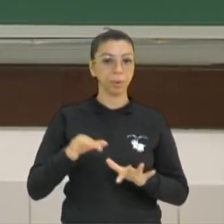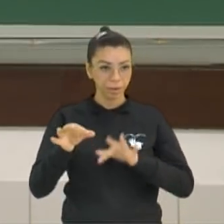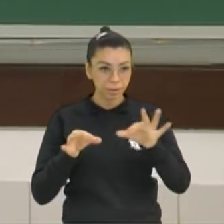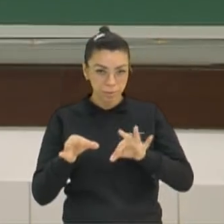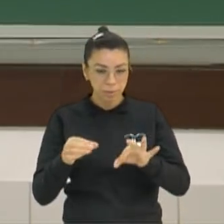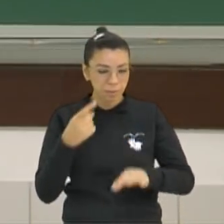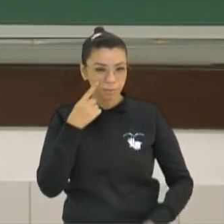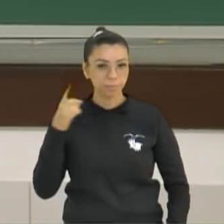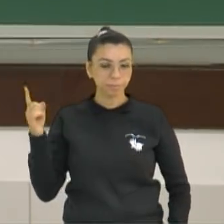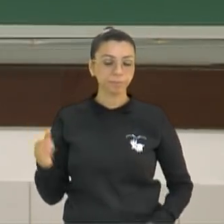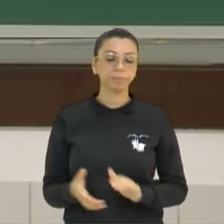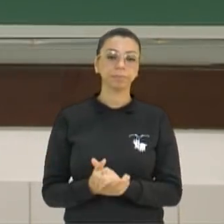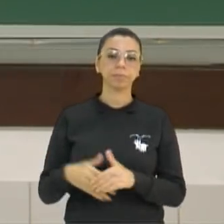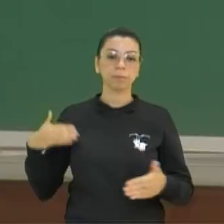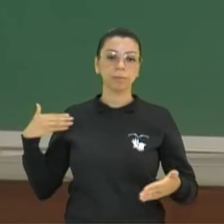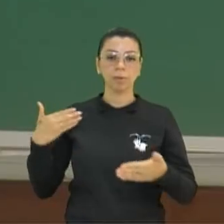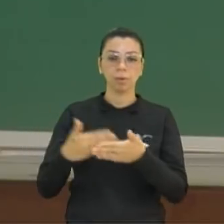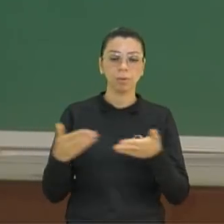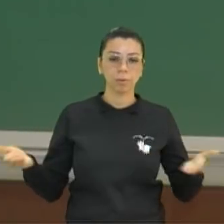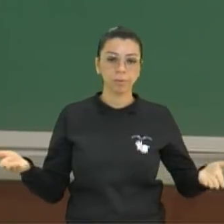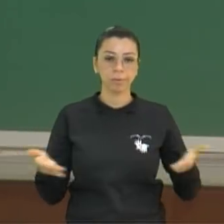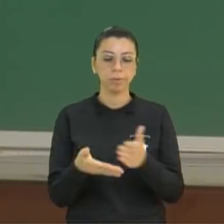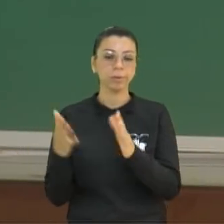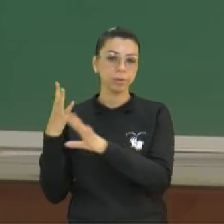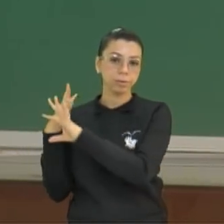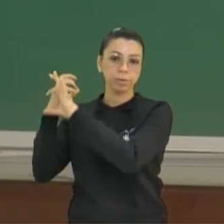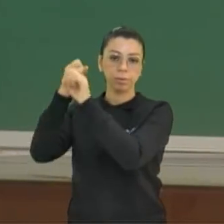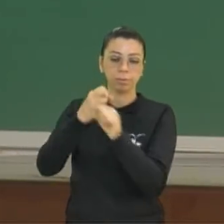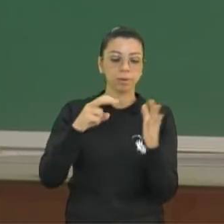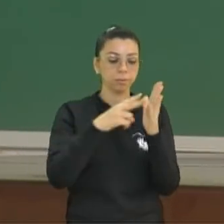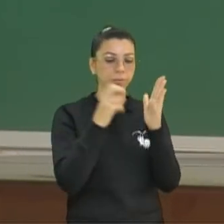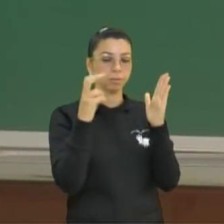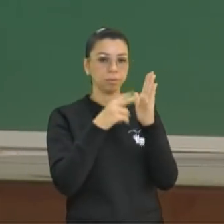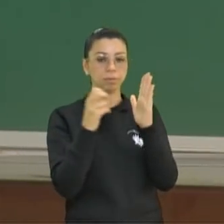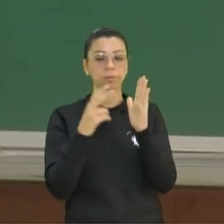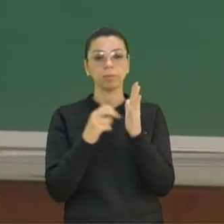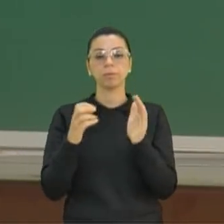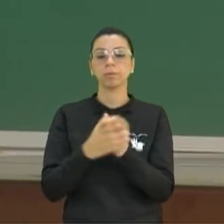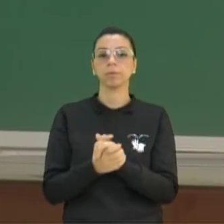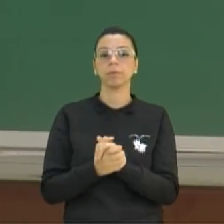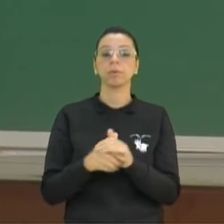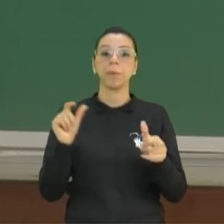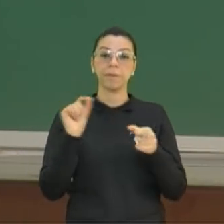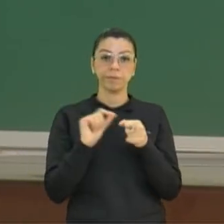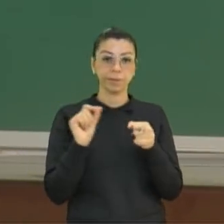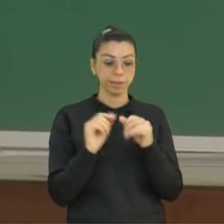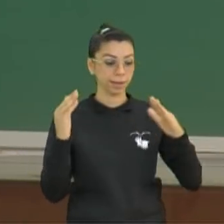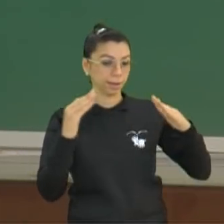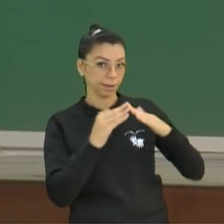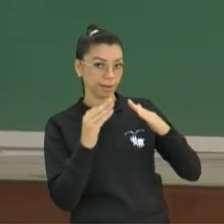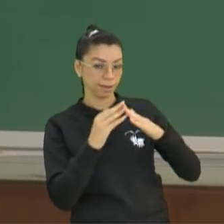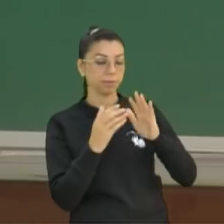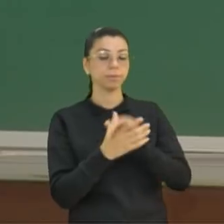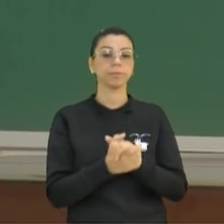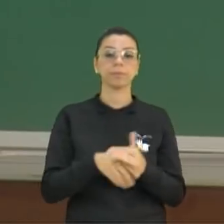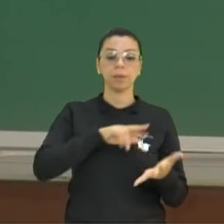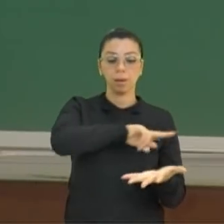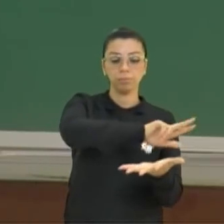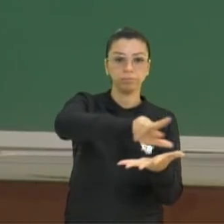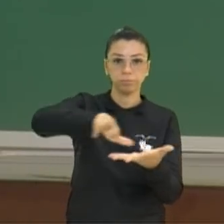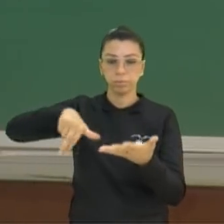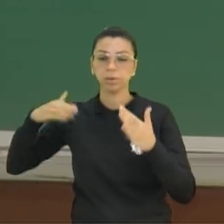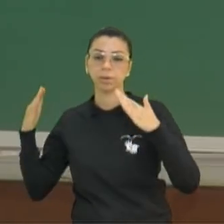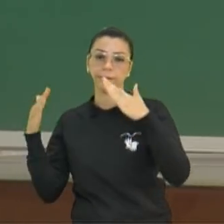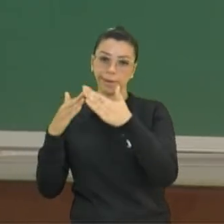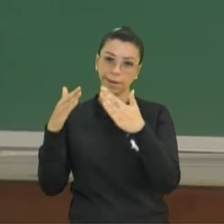bem. Então, hoje nós retomamos o vocabulário sobre atividades de casa, coisas que você faz, né? Pode